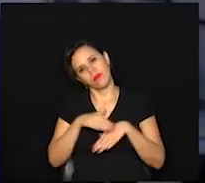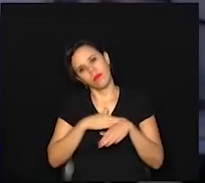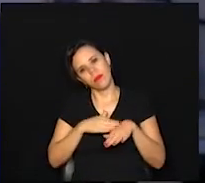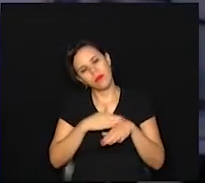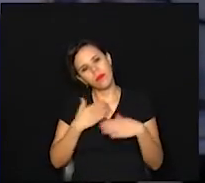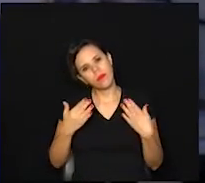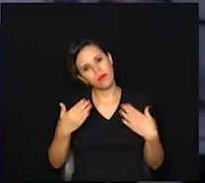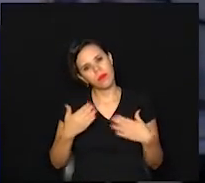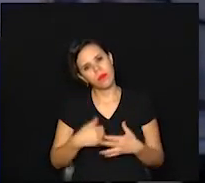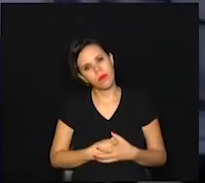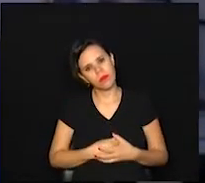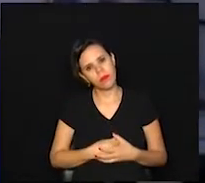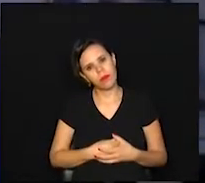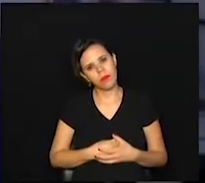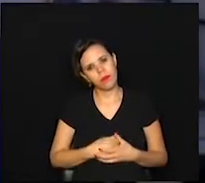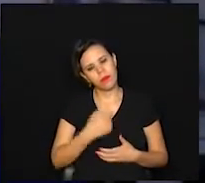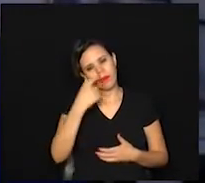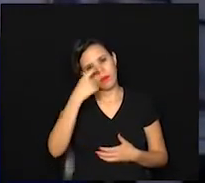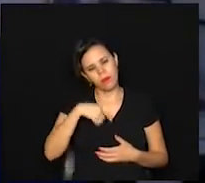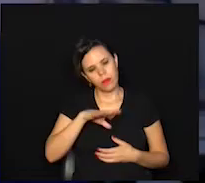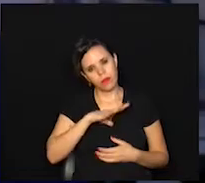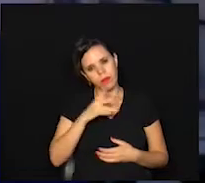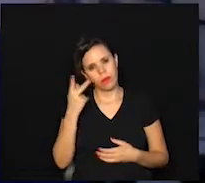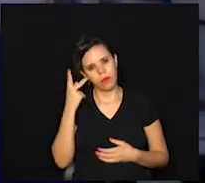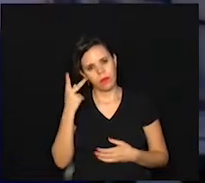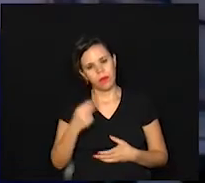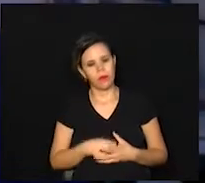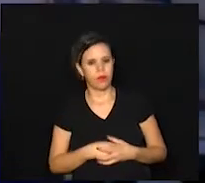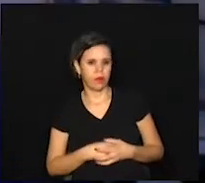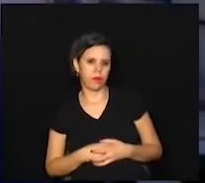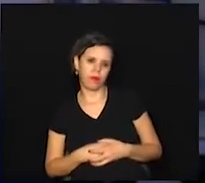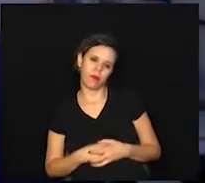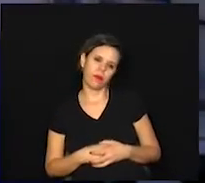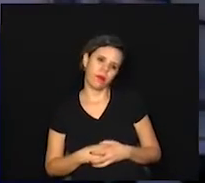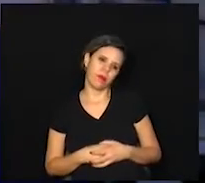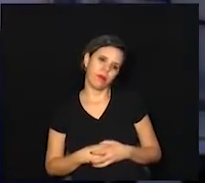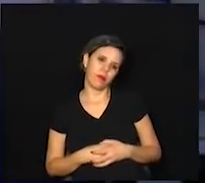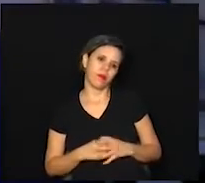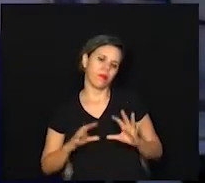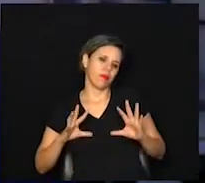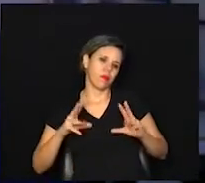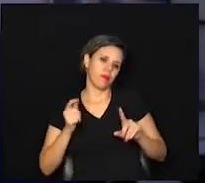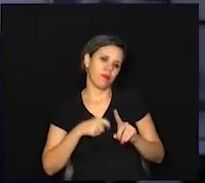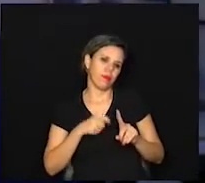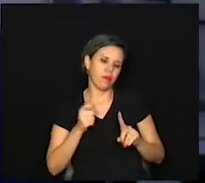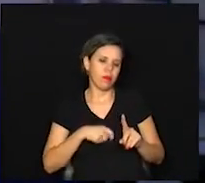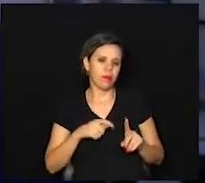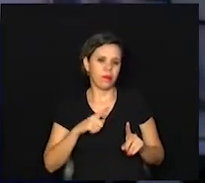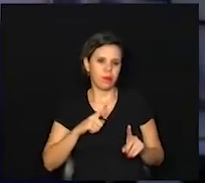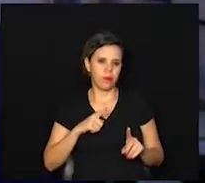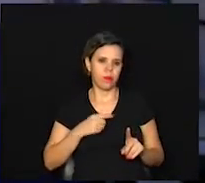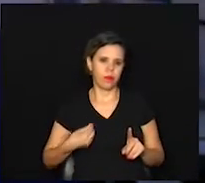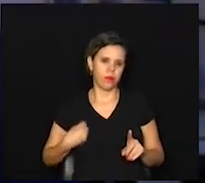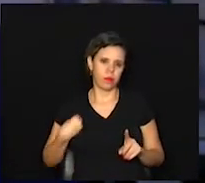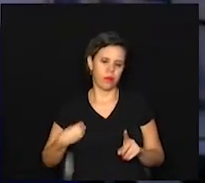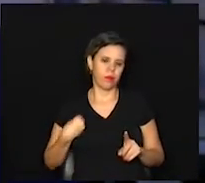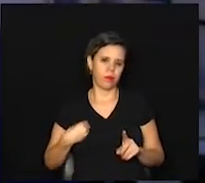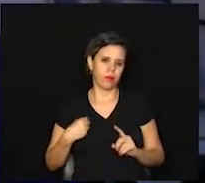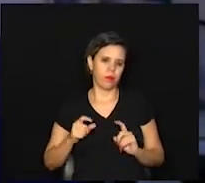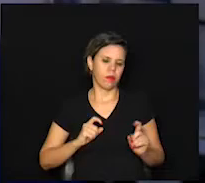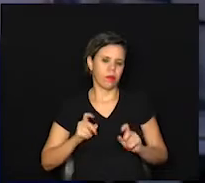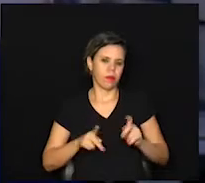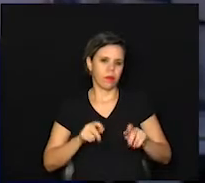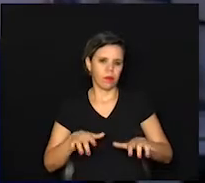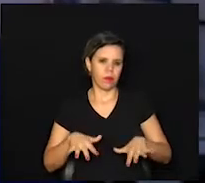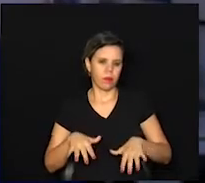setoriais, né? Eu ficava na cidade de São Paulo, né? Todo mês eu reuni com a população